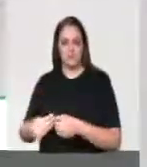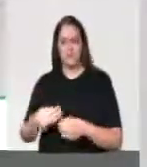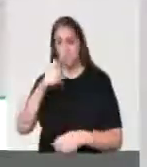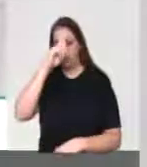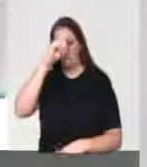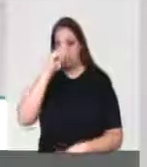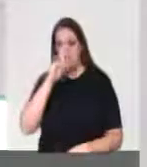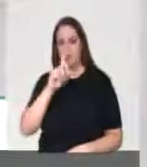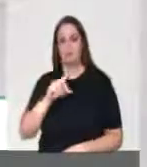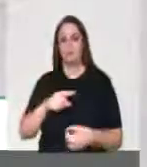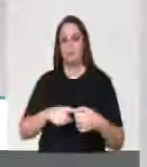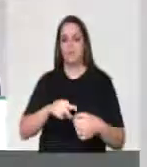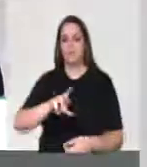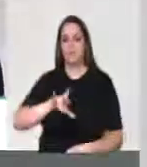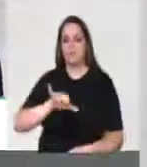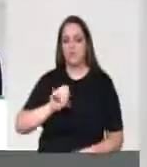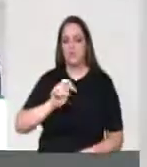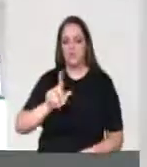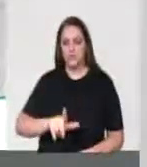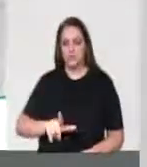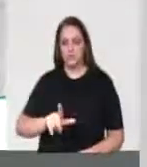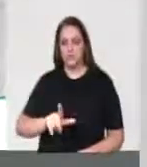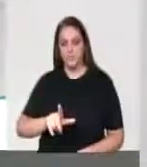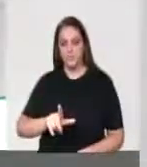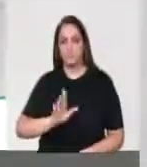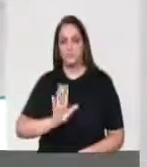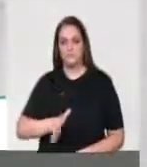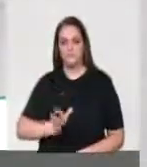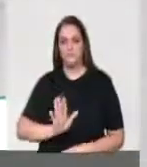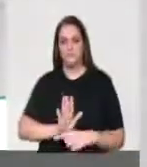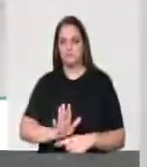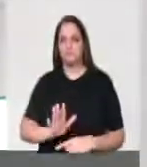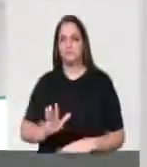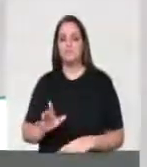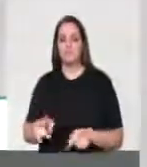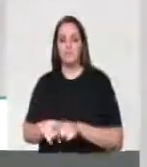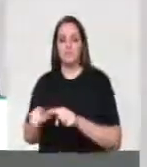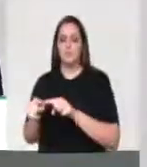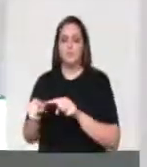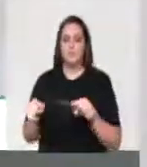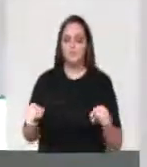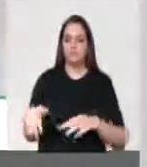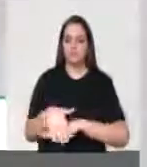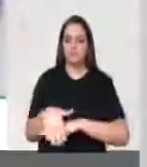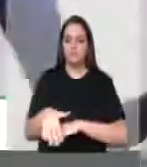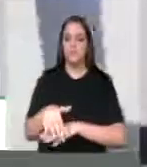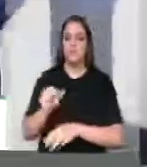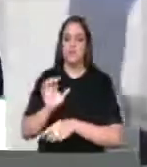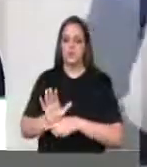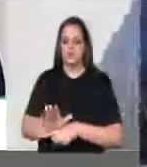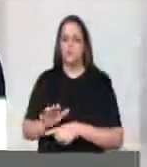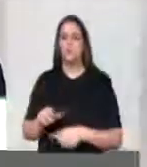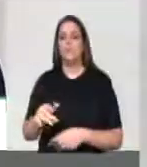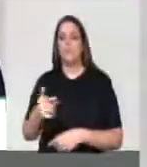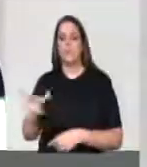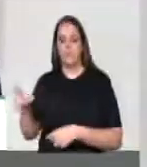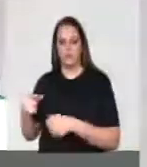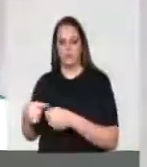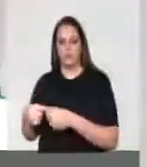em Rio Azul, na pavimentação perímetro urbano 153 Irati, campus Unicentro, que é uma